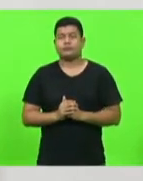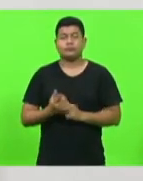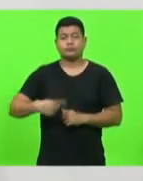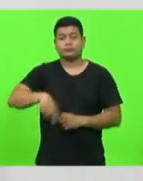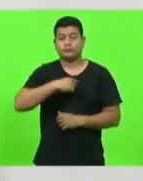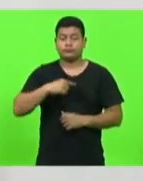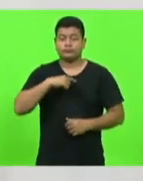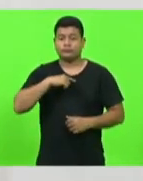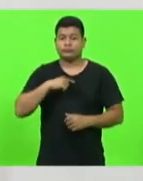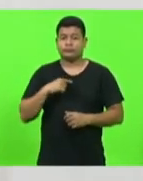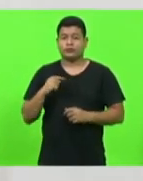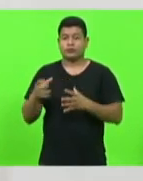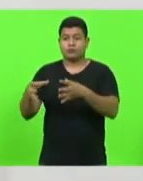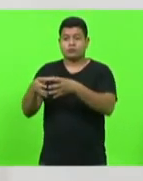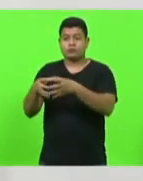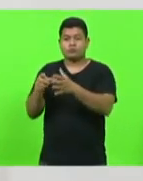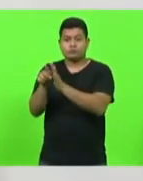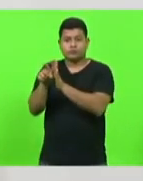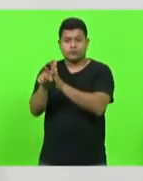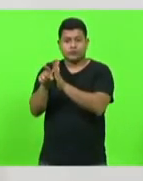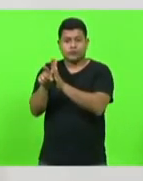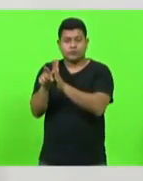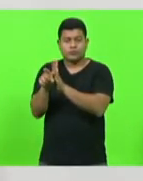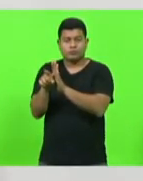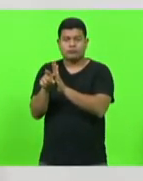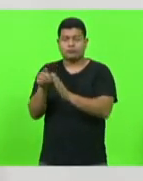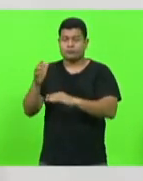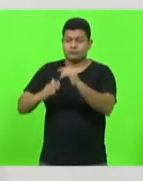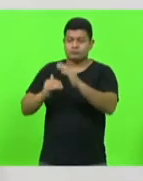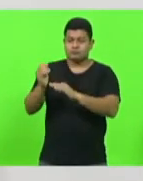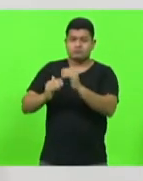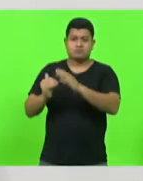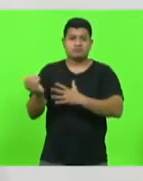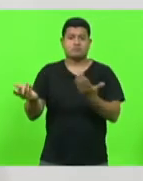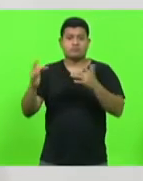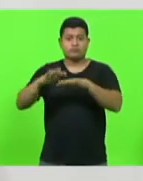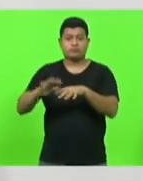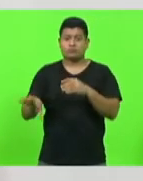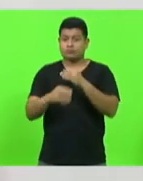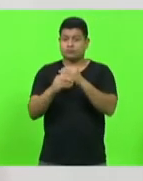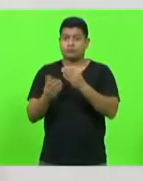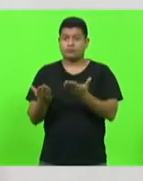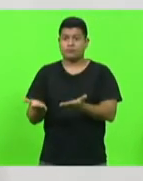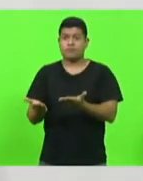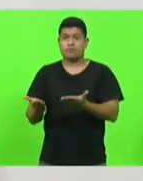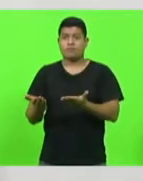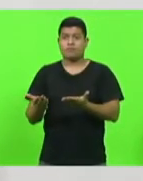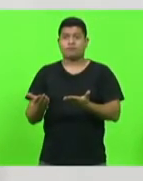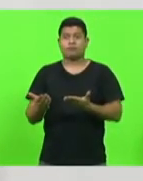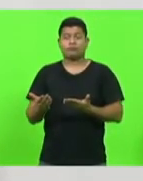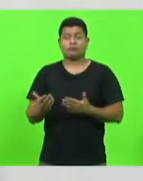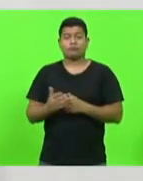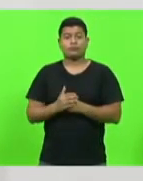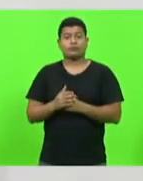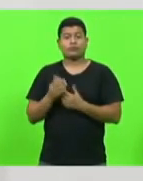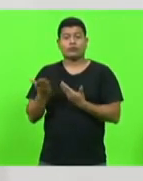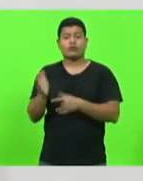o Observatório Catarinense das Práticas Integrativas e Complementares, que serve